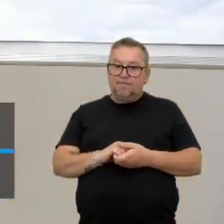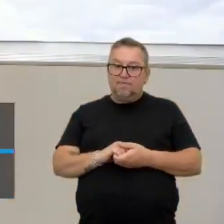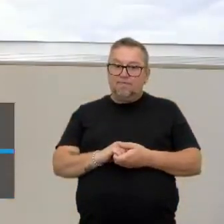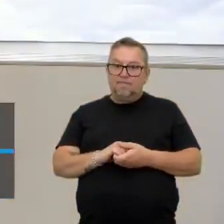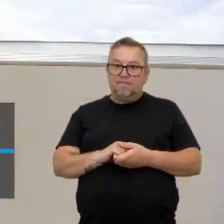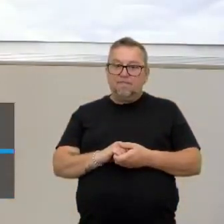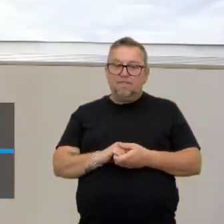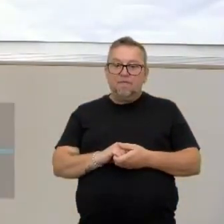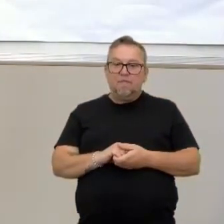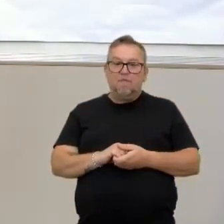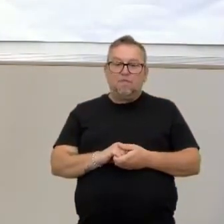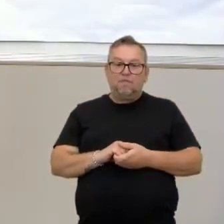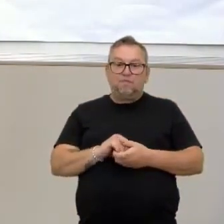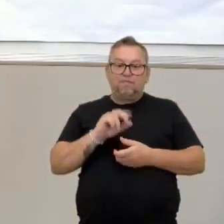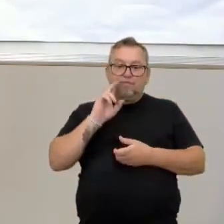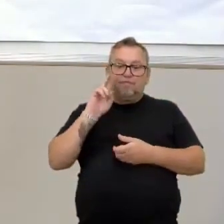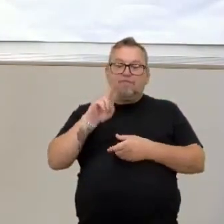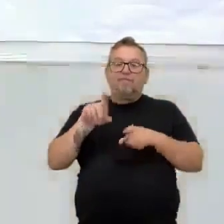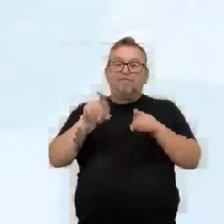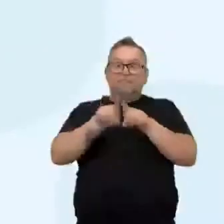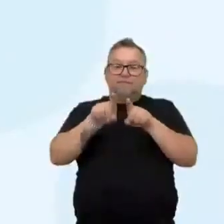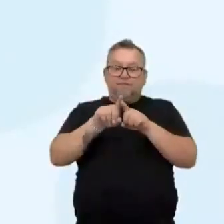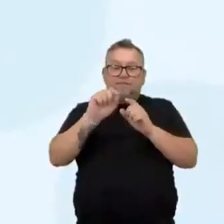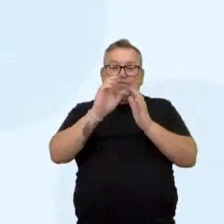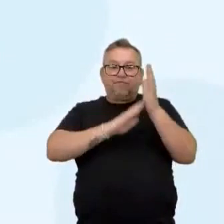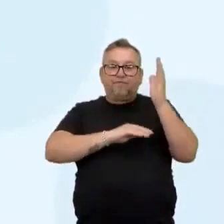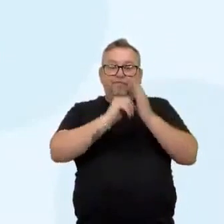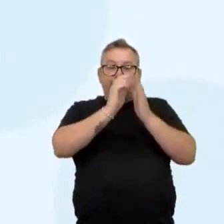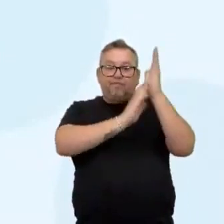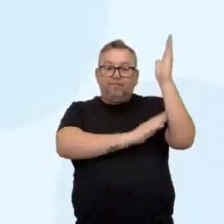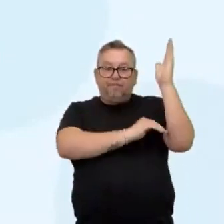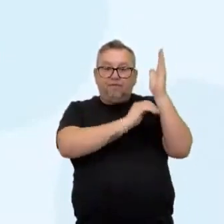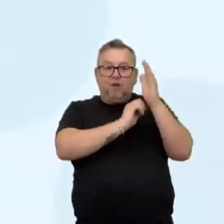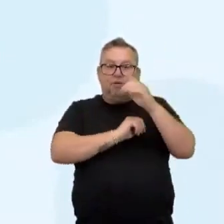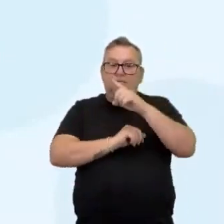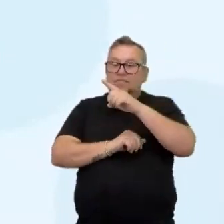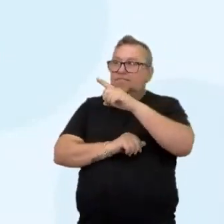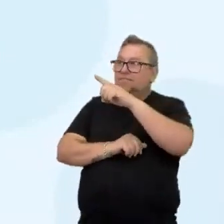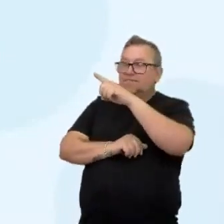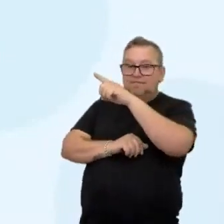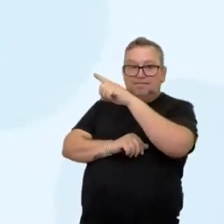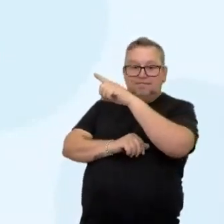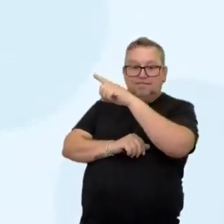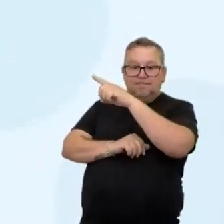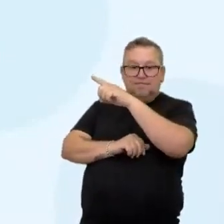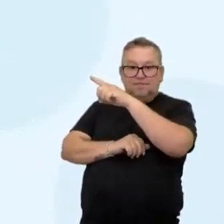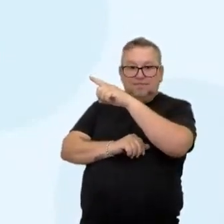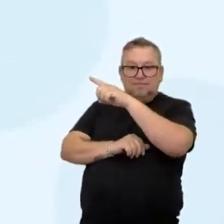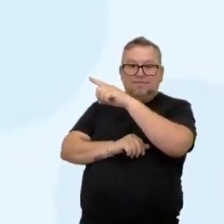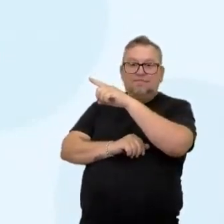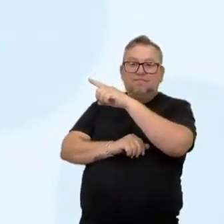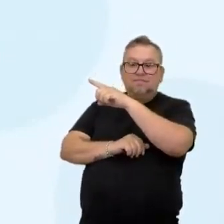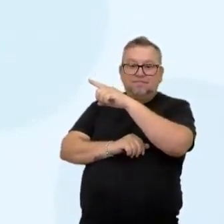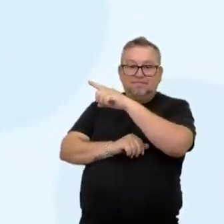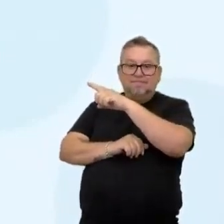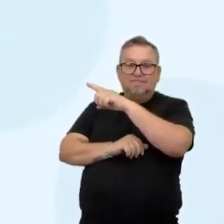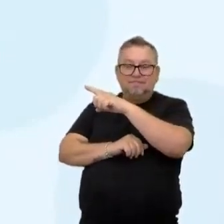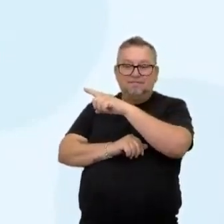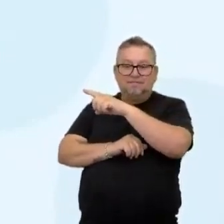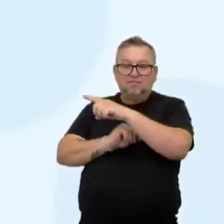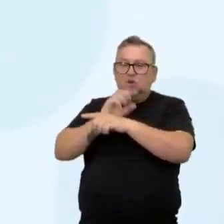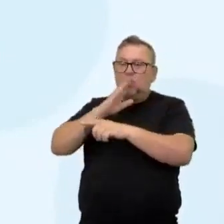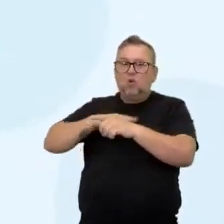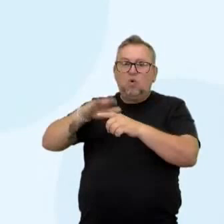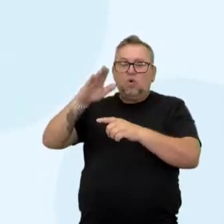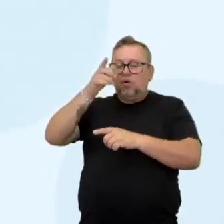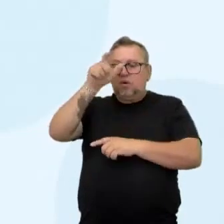alguns artistas aí que fazem lambe-lambe na tela aí com vocês. O Luiz Lima, @eraaquário,